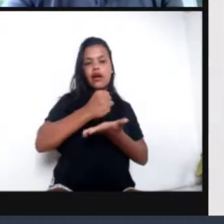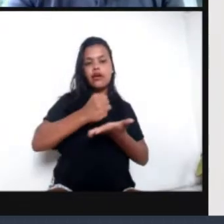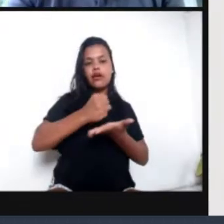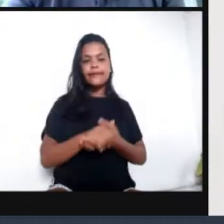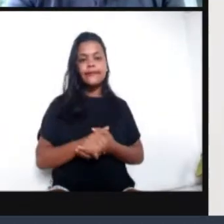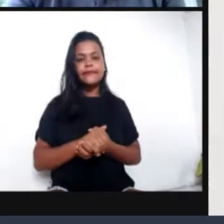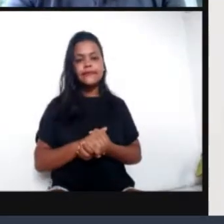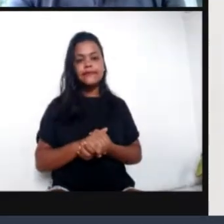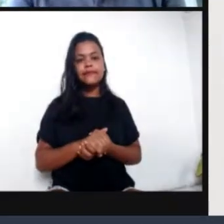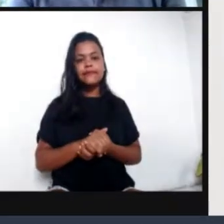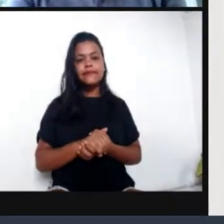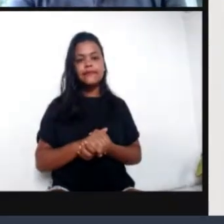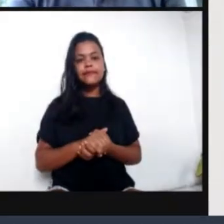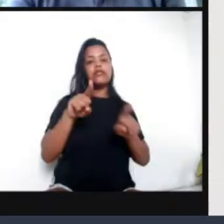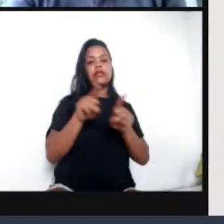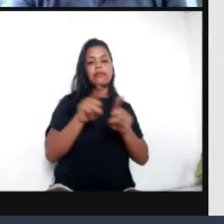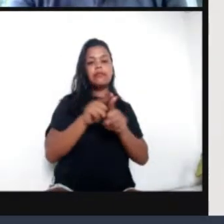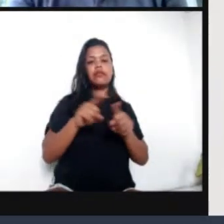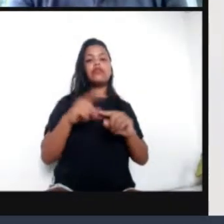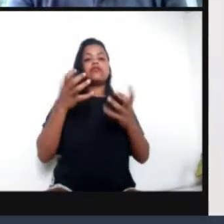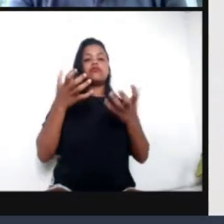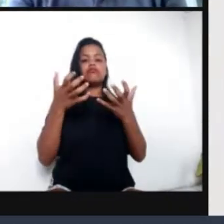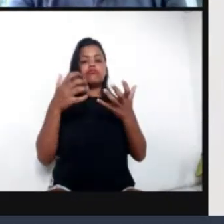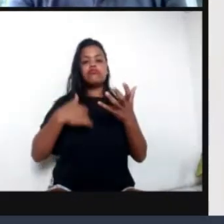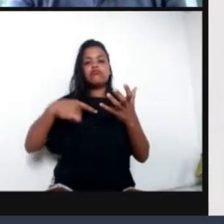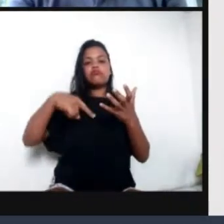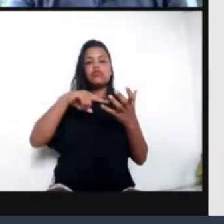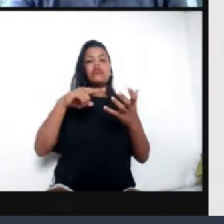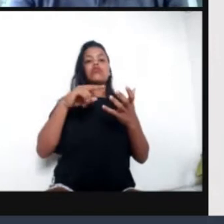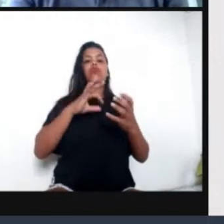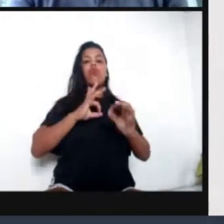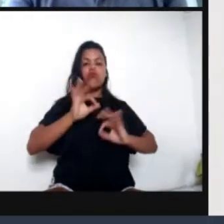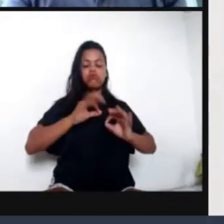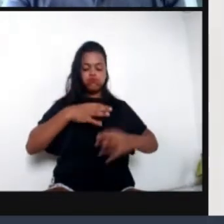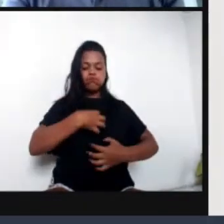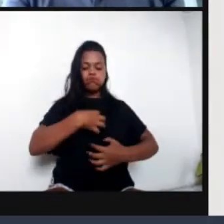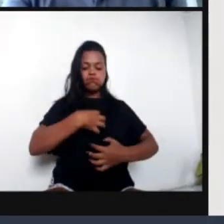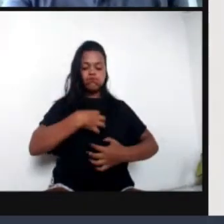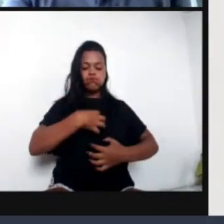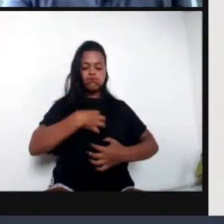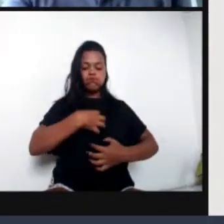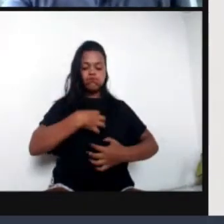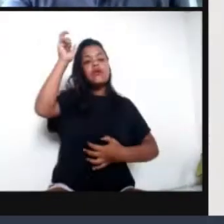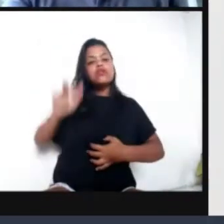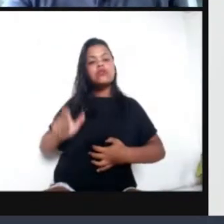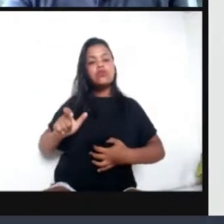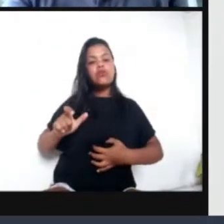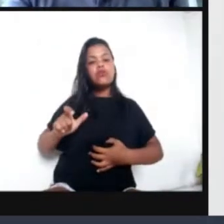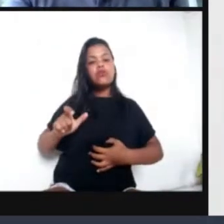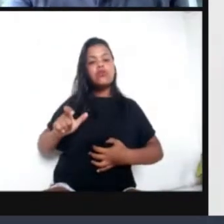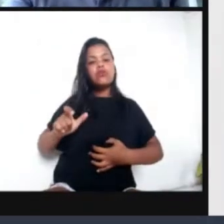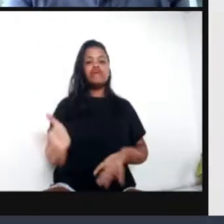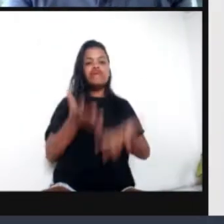do organismo do indivíduo. Então, ele tem como função promover a estabilidade dos